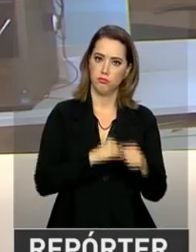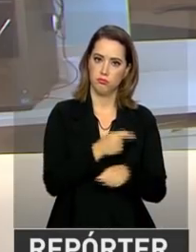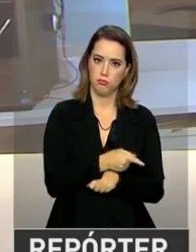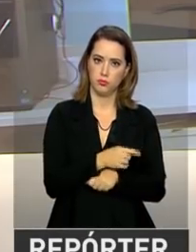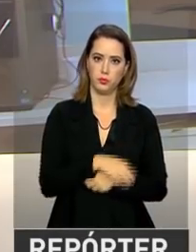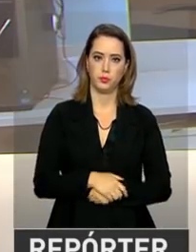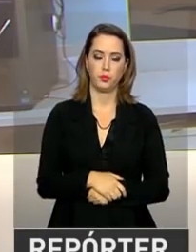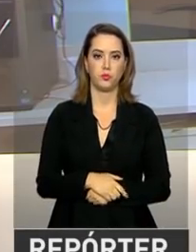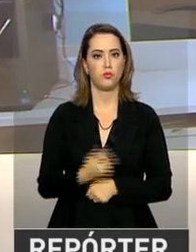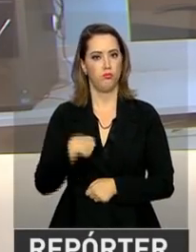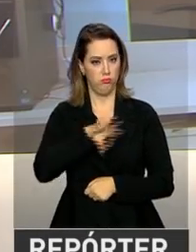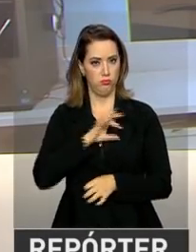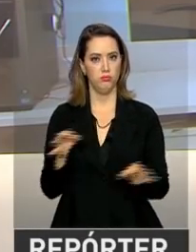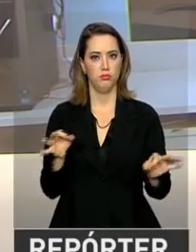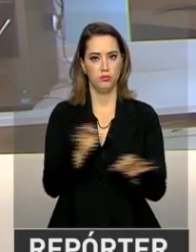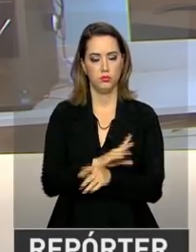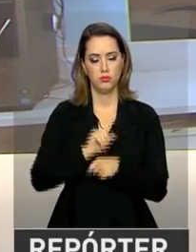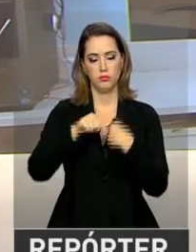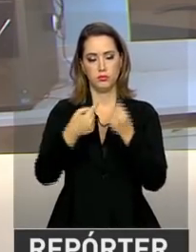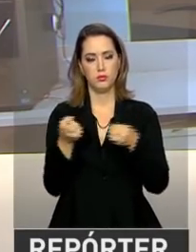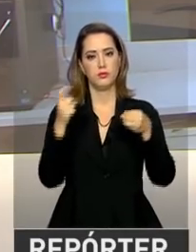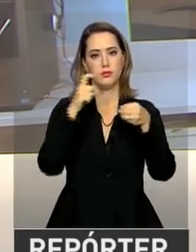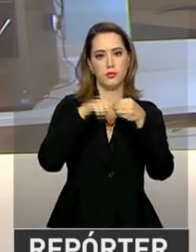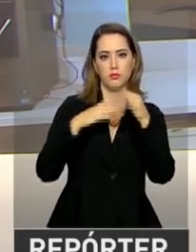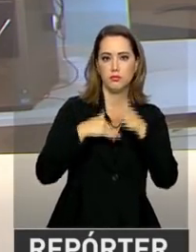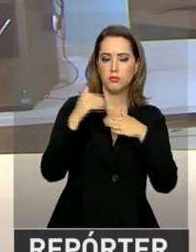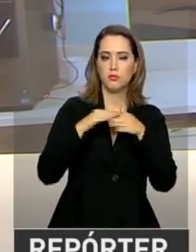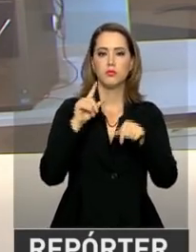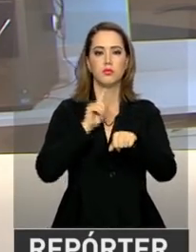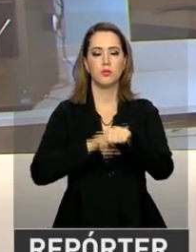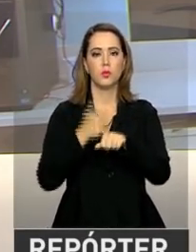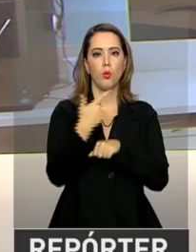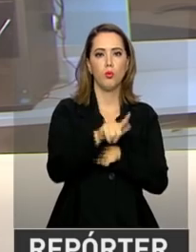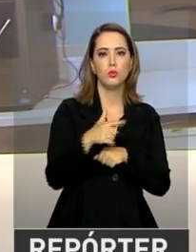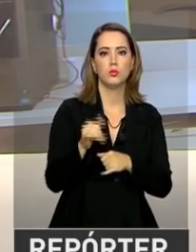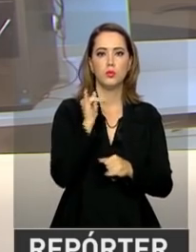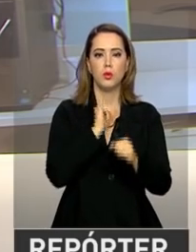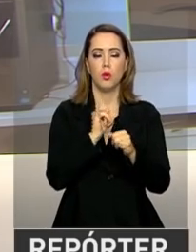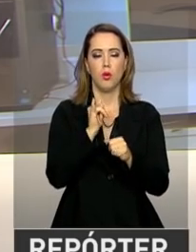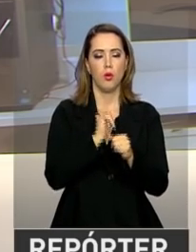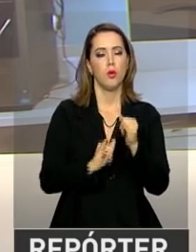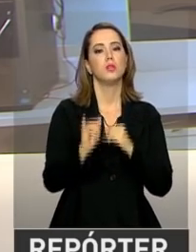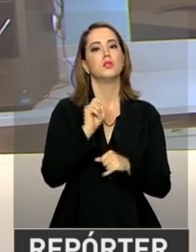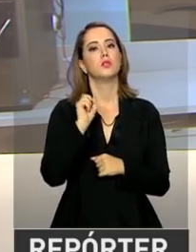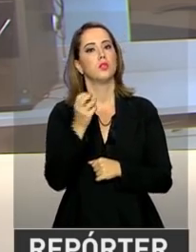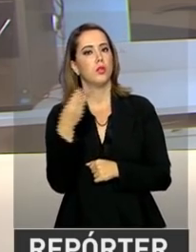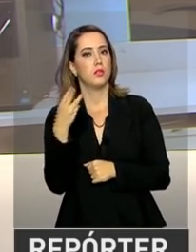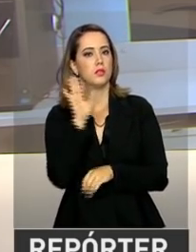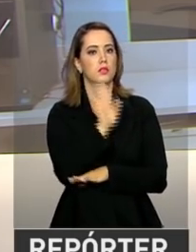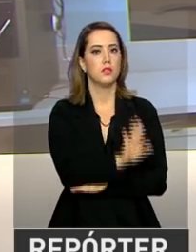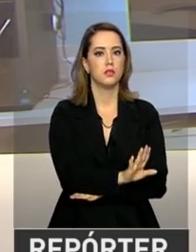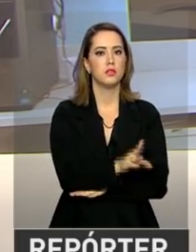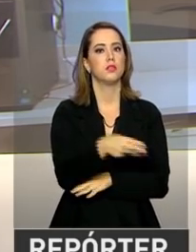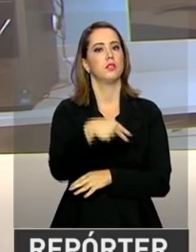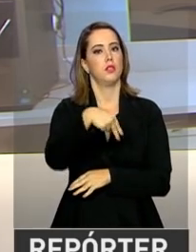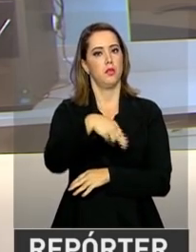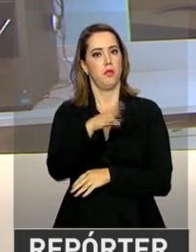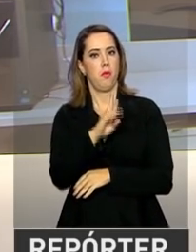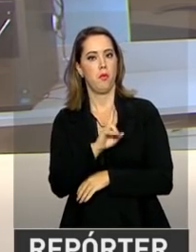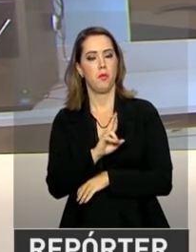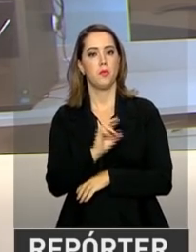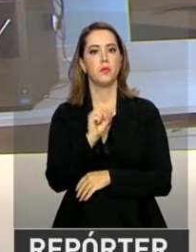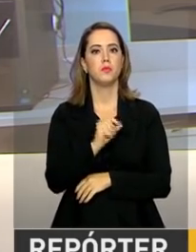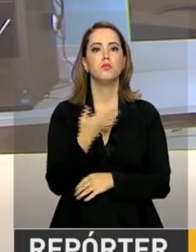ibge. Nós ficamos por aqui. Voltamos a qualquer momento com outras informações ou às 3 da tarde na próxima edição do Repórter